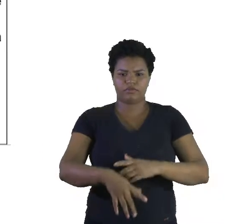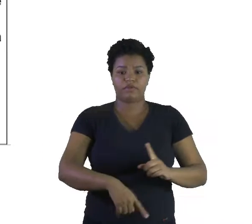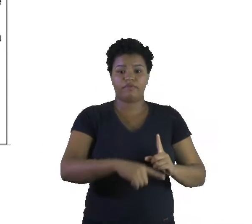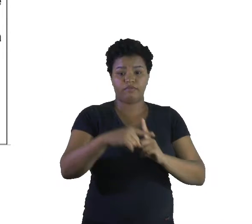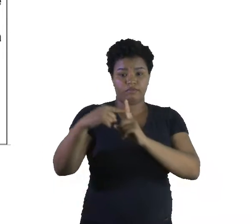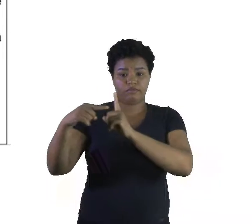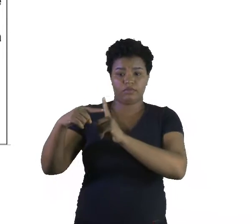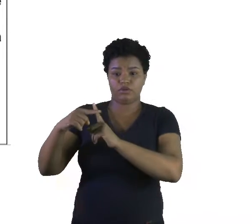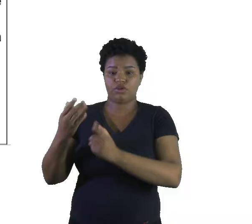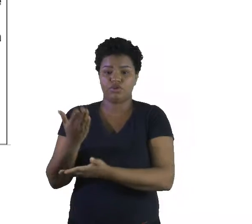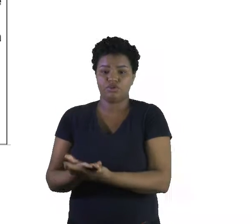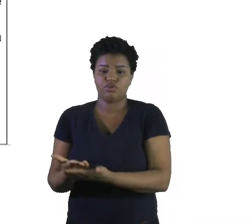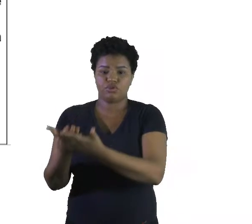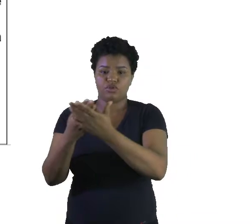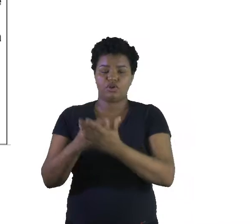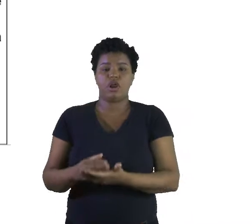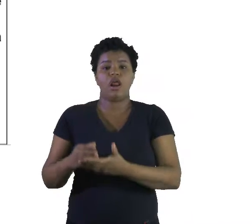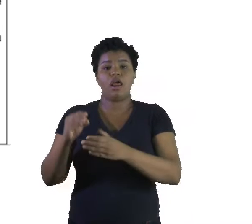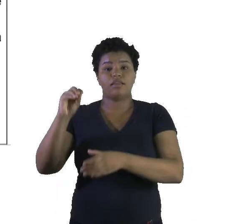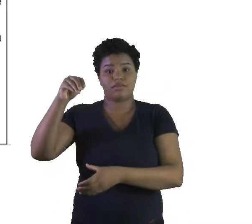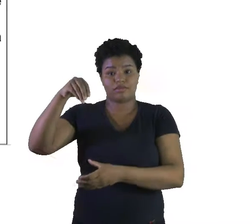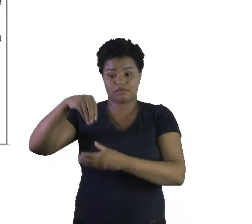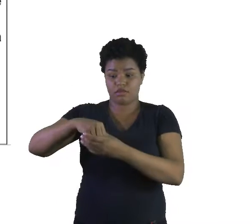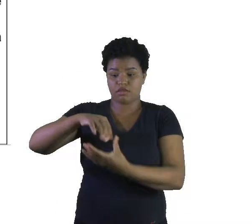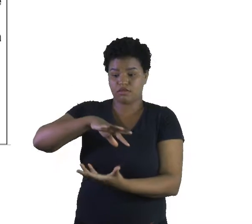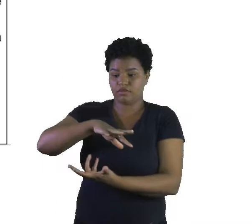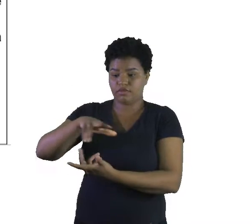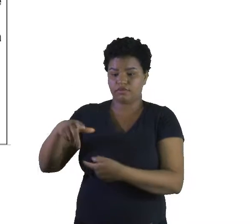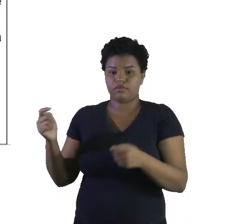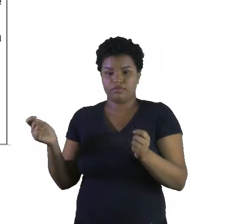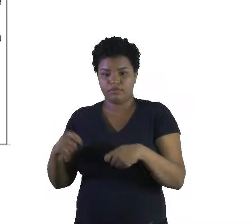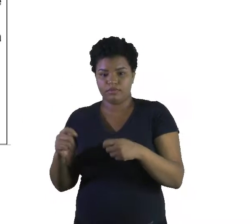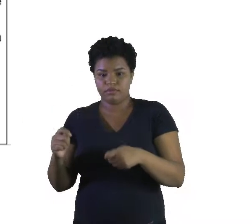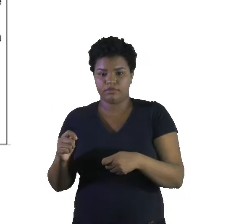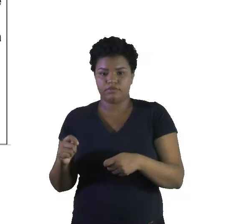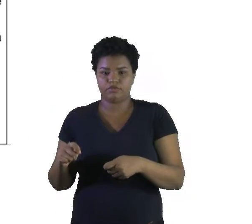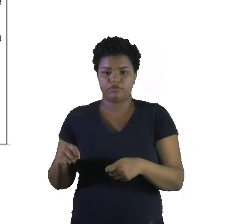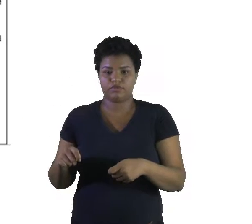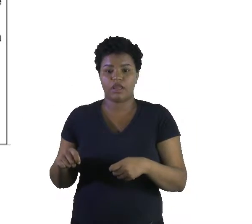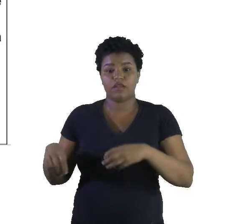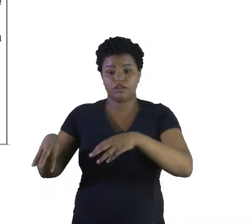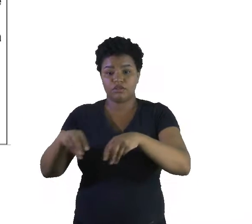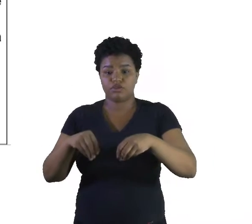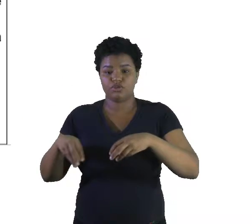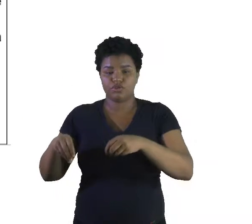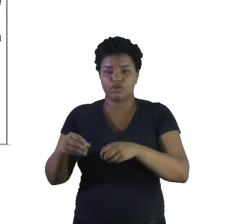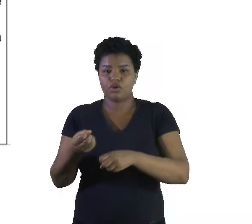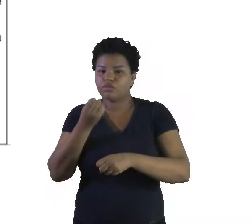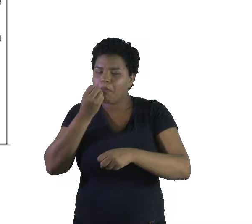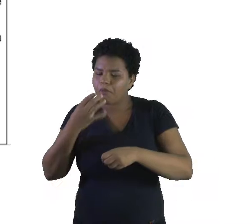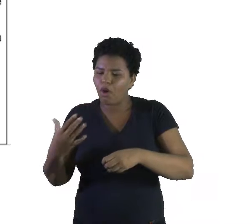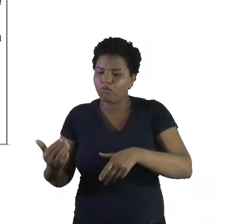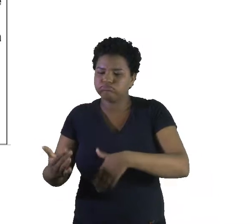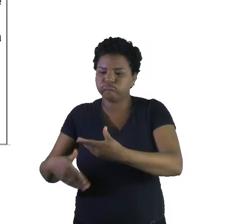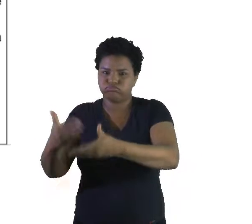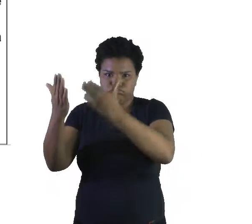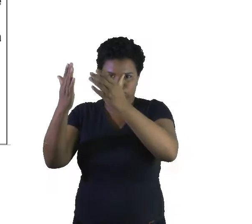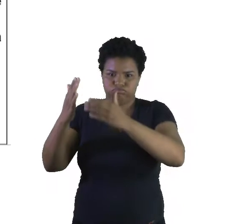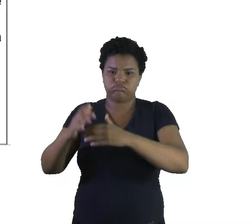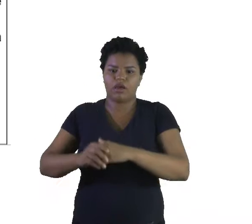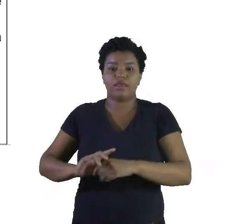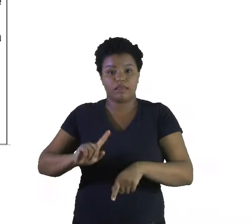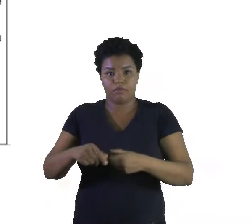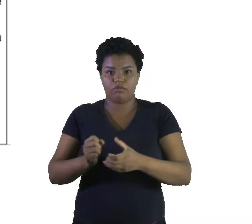da estrutura interna da Terra, permite esse estudo. Solos férteis são gerados após as atividades